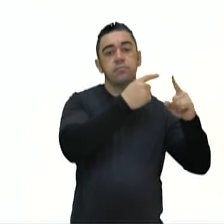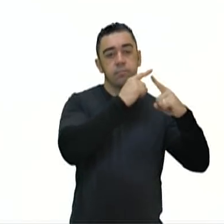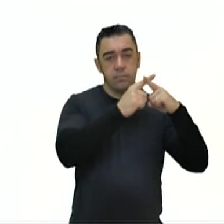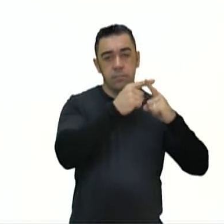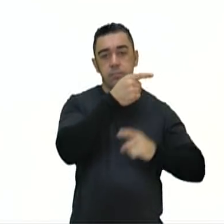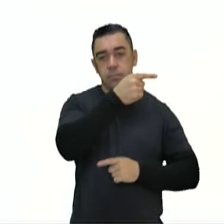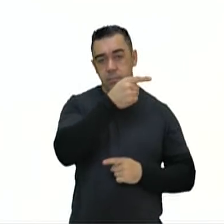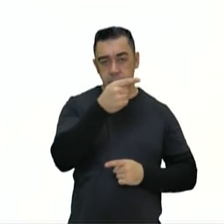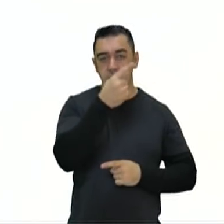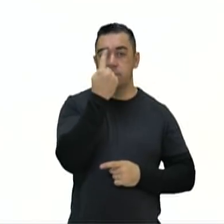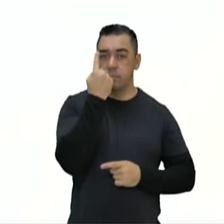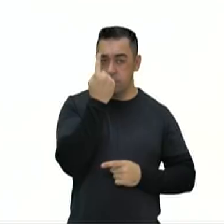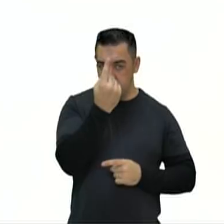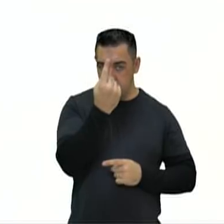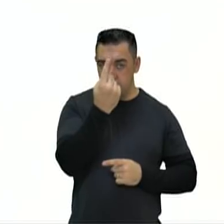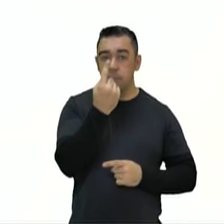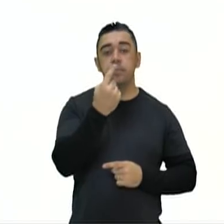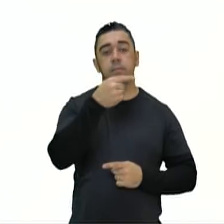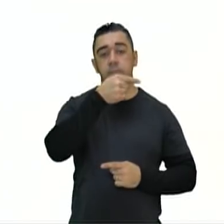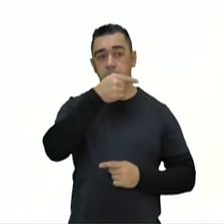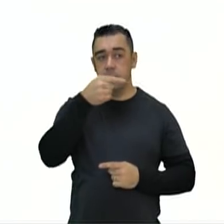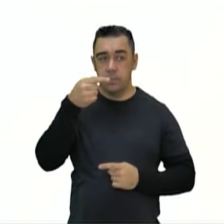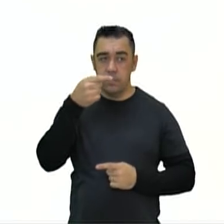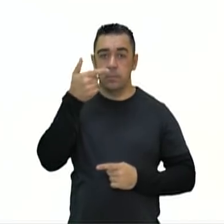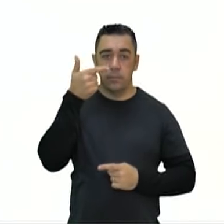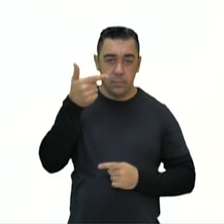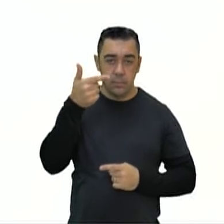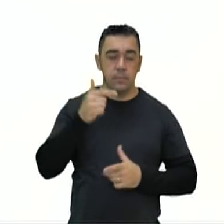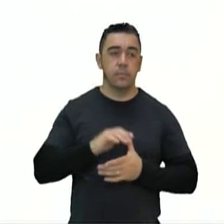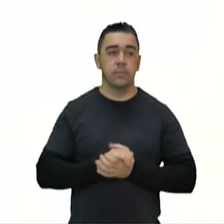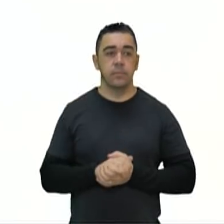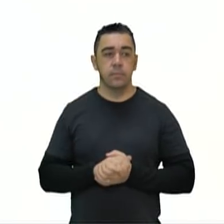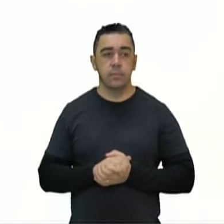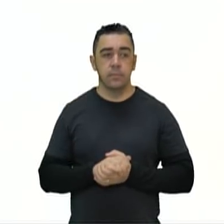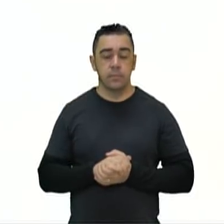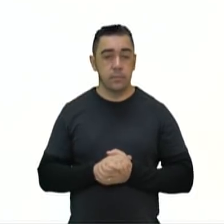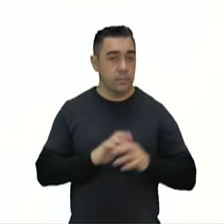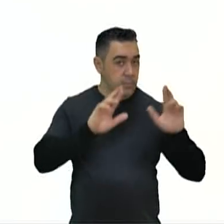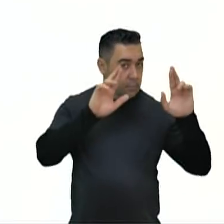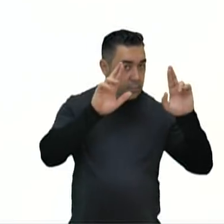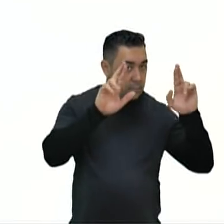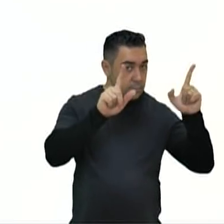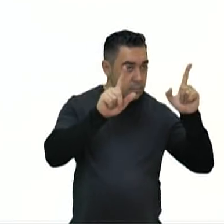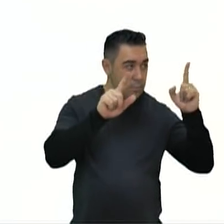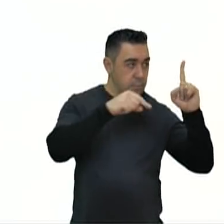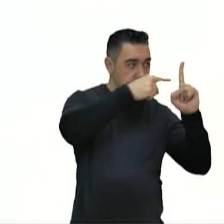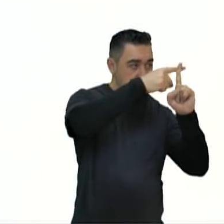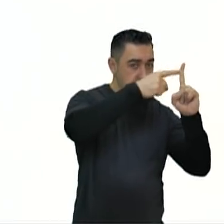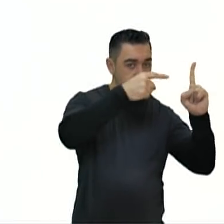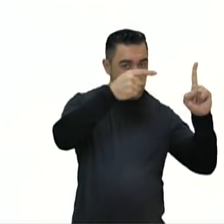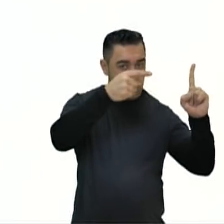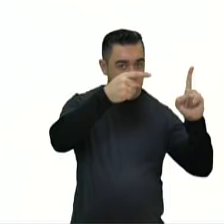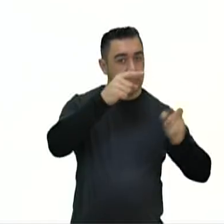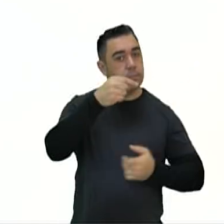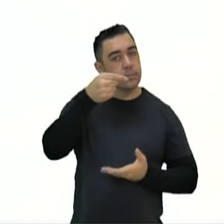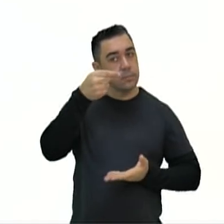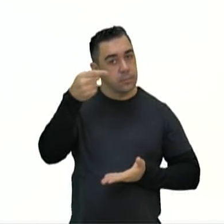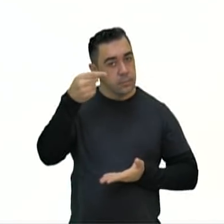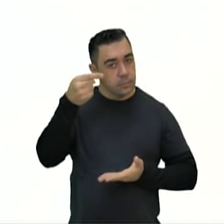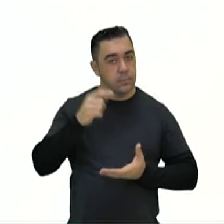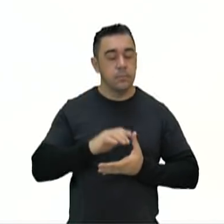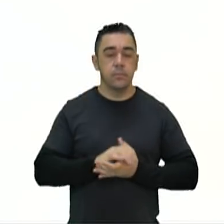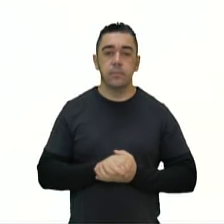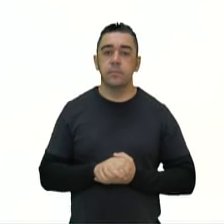2 multiplicado por menos 1 dá menos 2. Sinais diferentes,